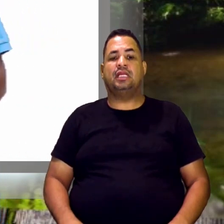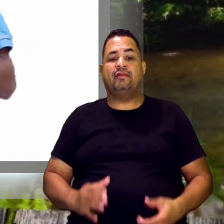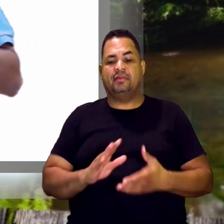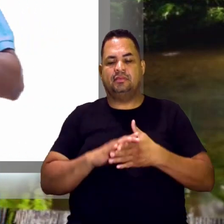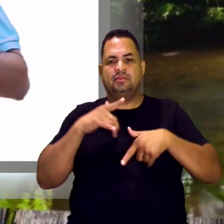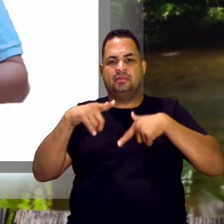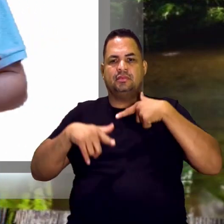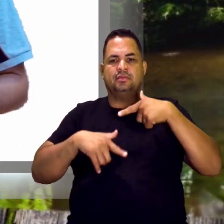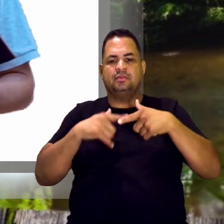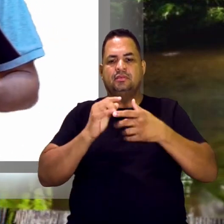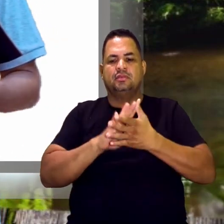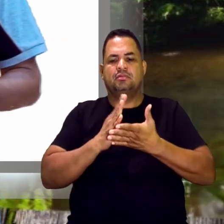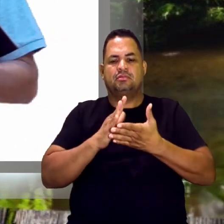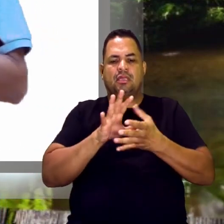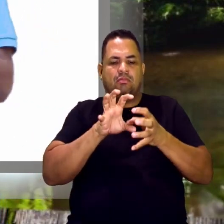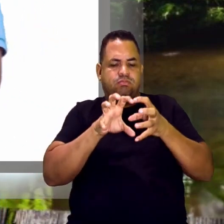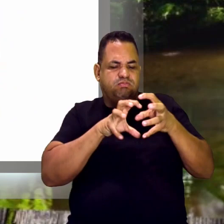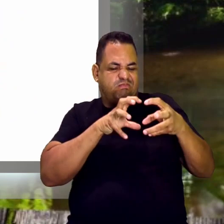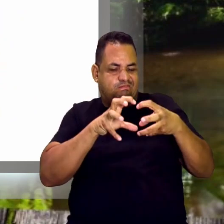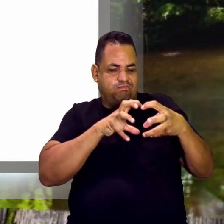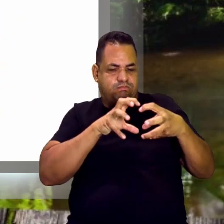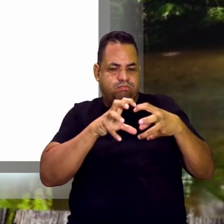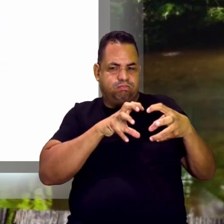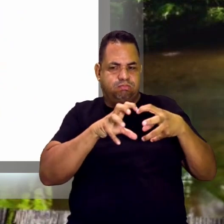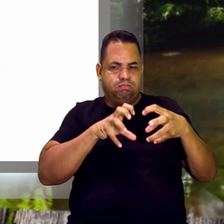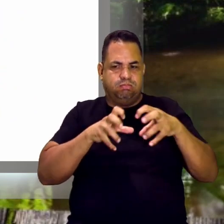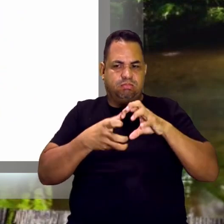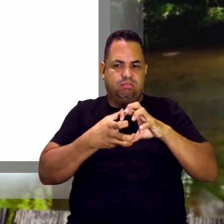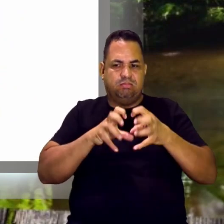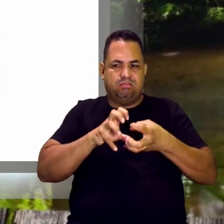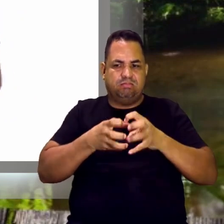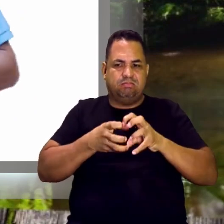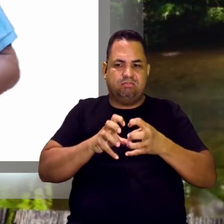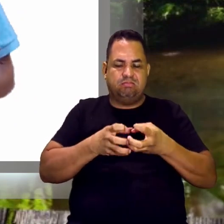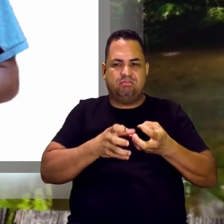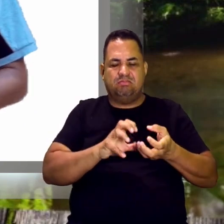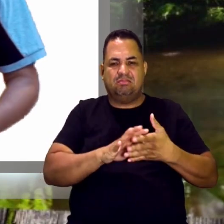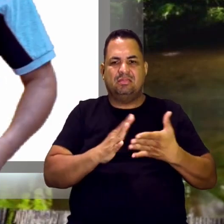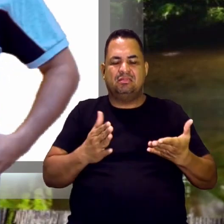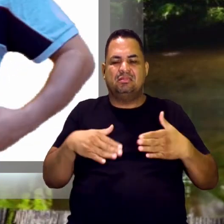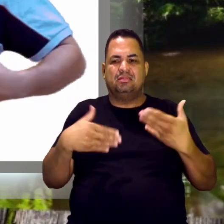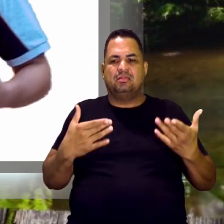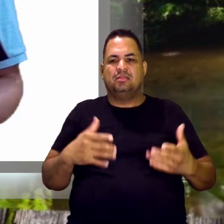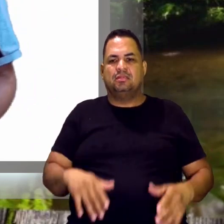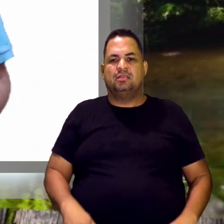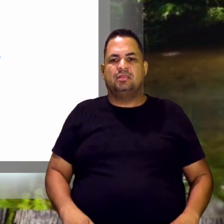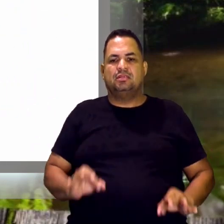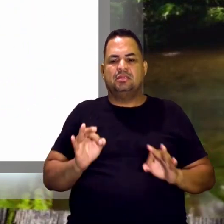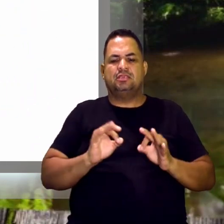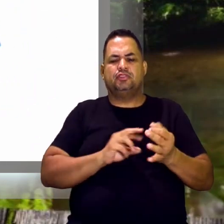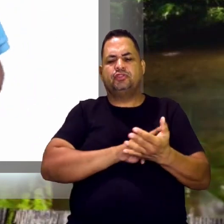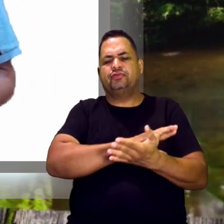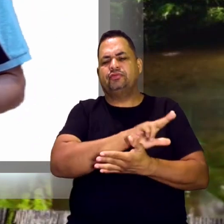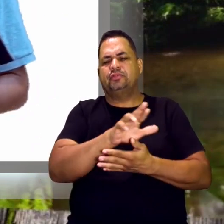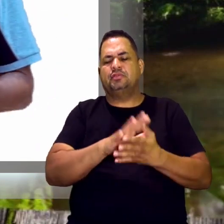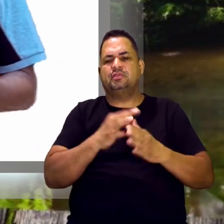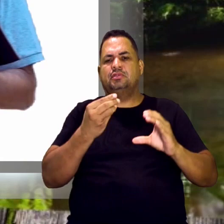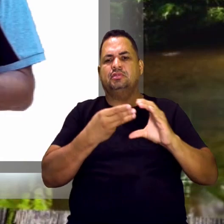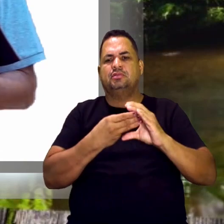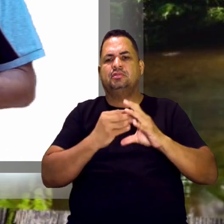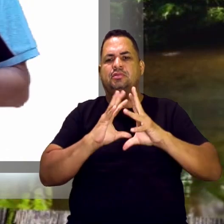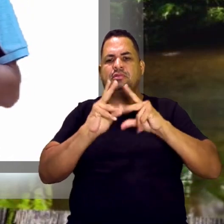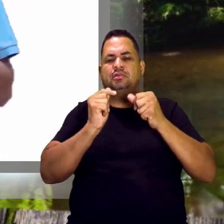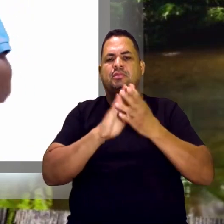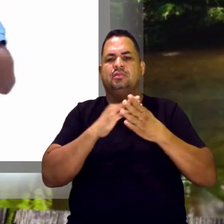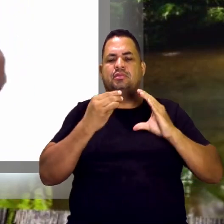agir numa má formação da membrana plasmática. Você imagina, você é formado por várias células. Você sabe que